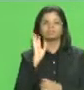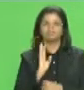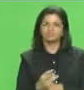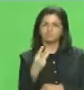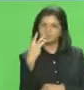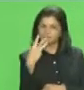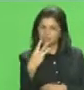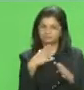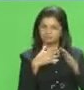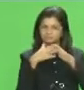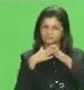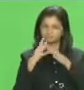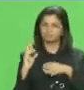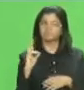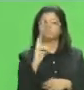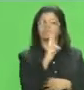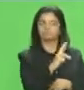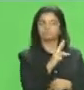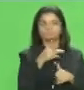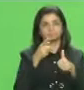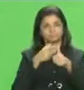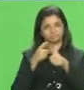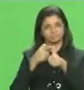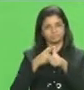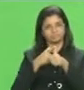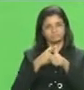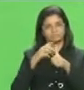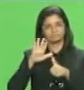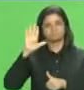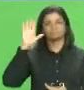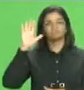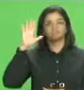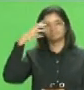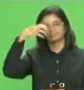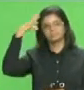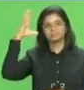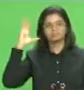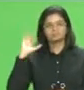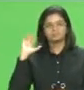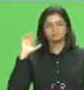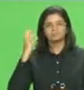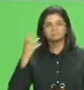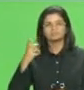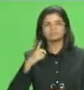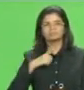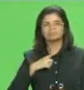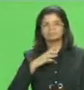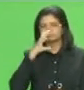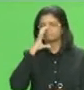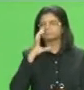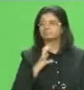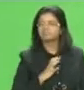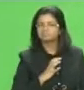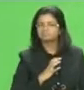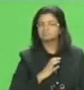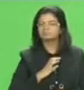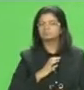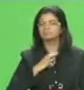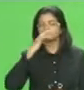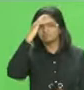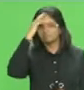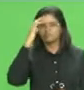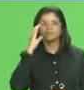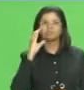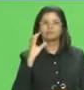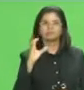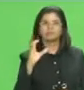de resposta. O primeiro candidato, Rose Salles, requereu sentir-se ofendida porque o candidato Fábio Câmara